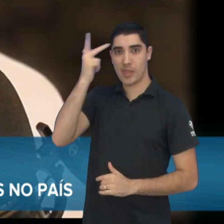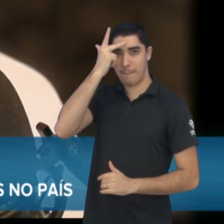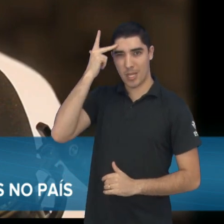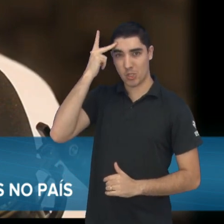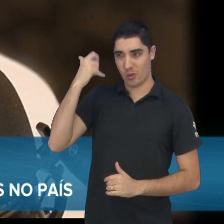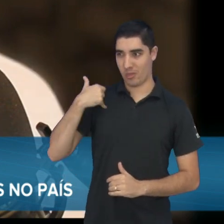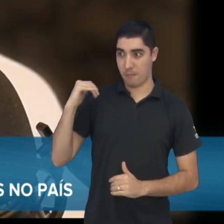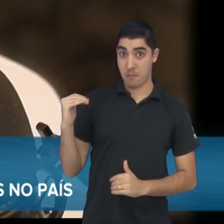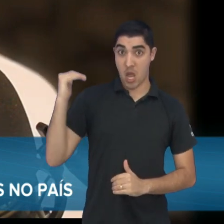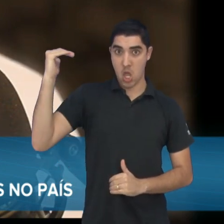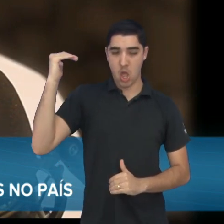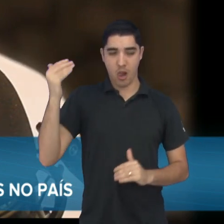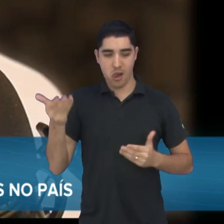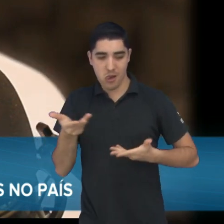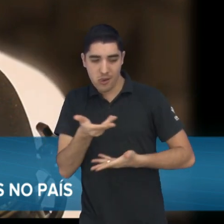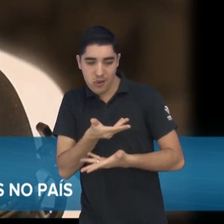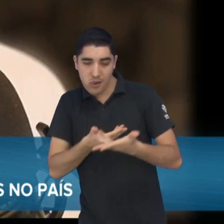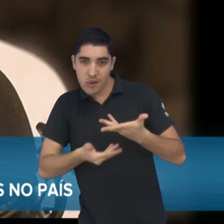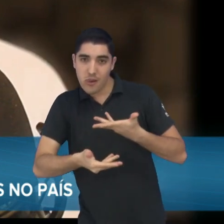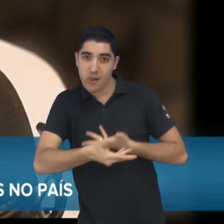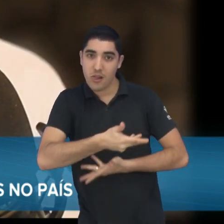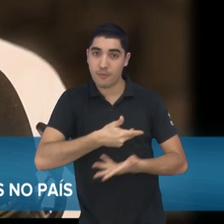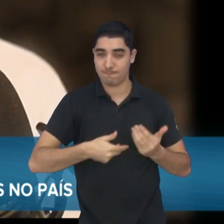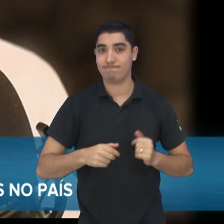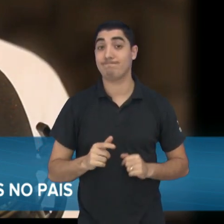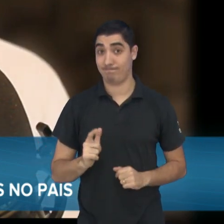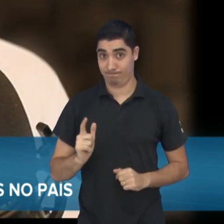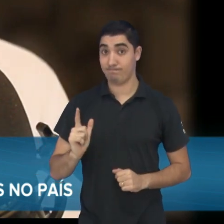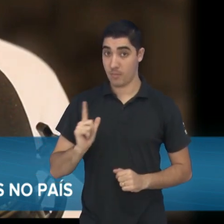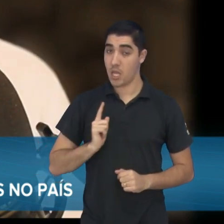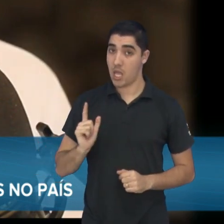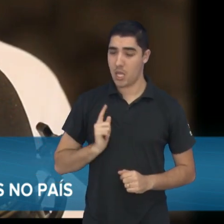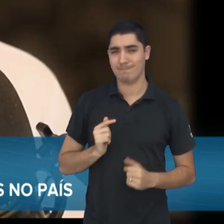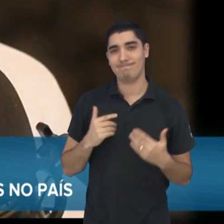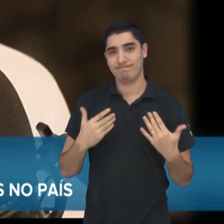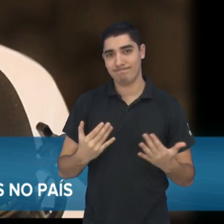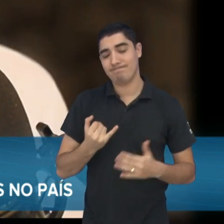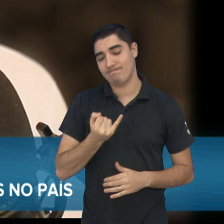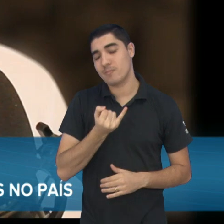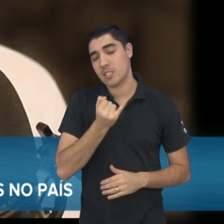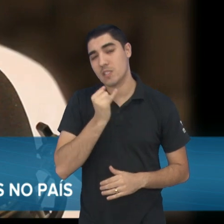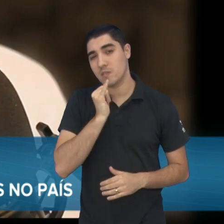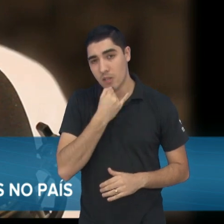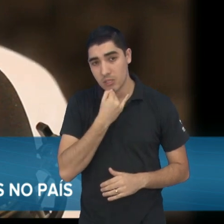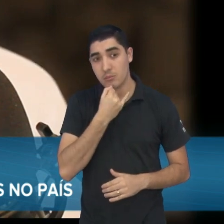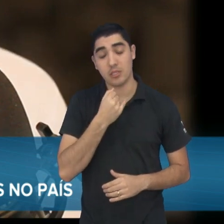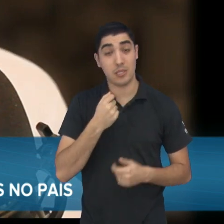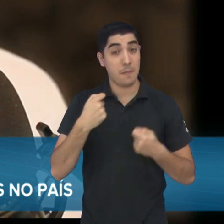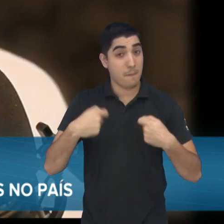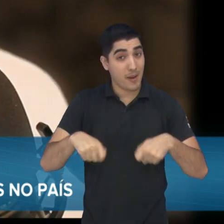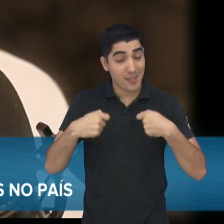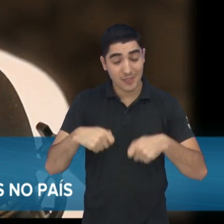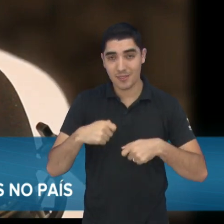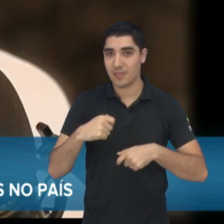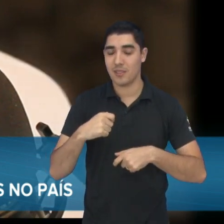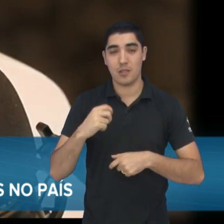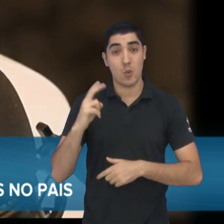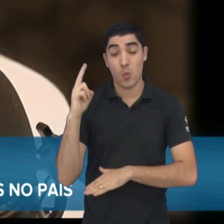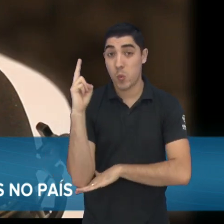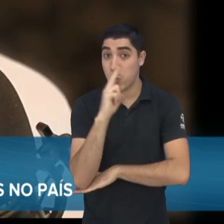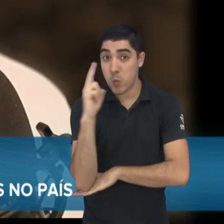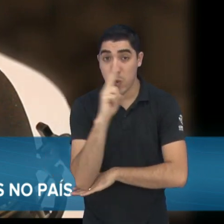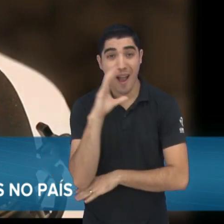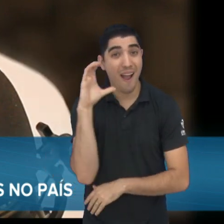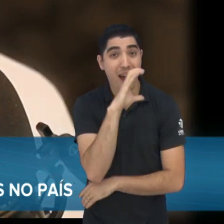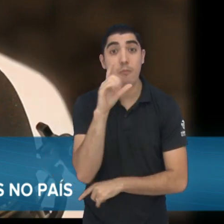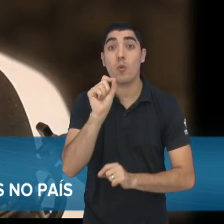caso de grooming, né, que a gente chama sobre isso. Então, infelizmente, urgente e colocar isso dentro do